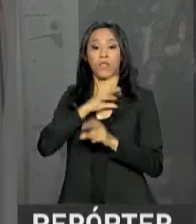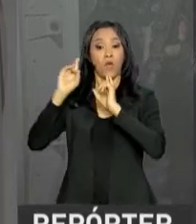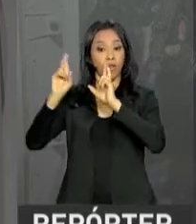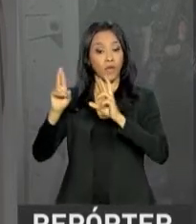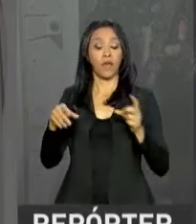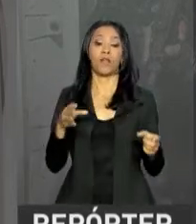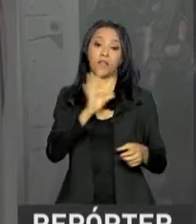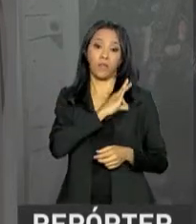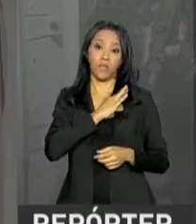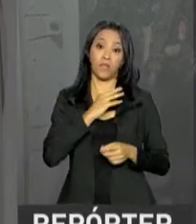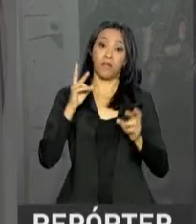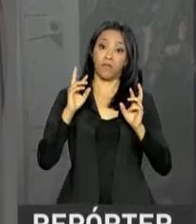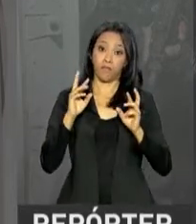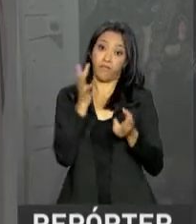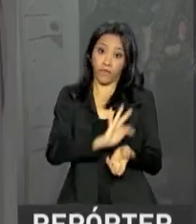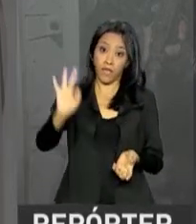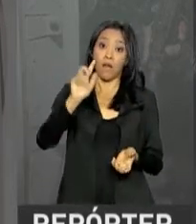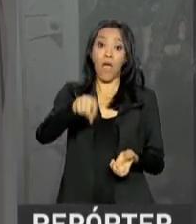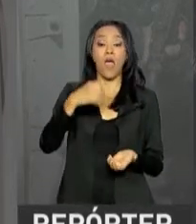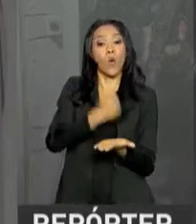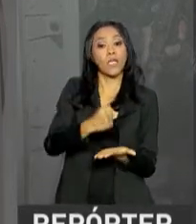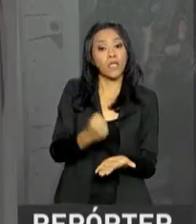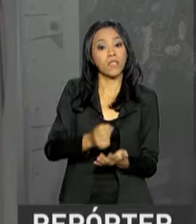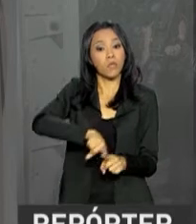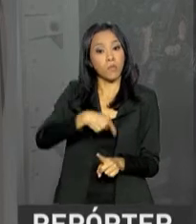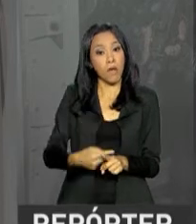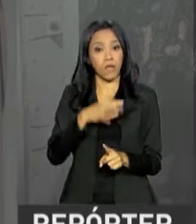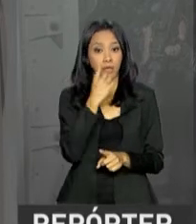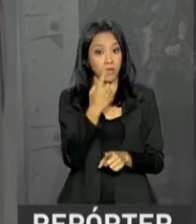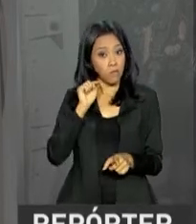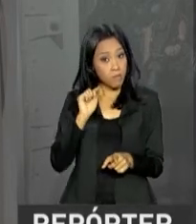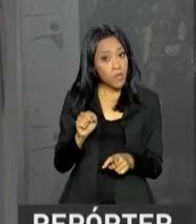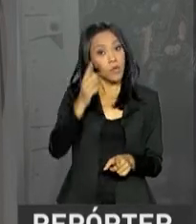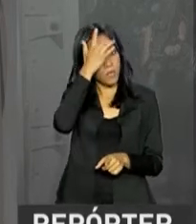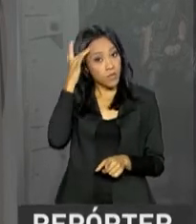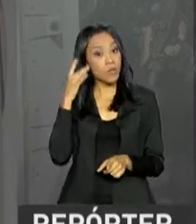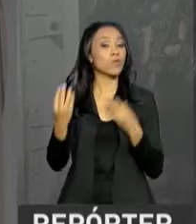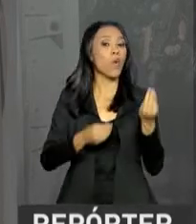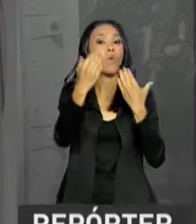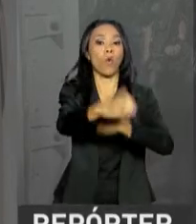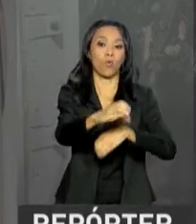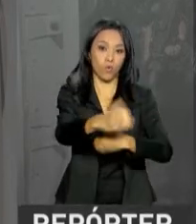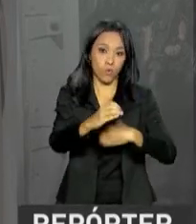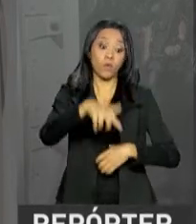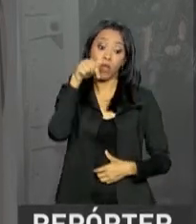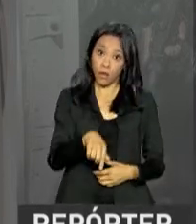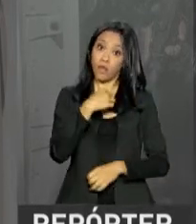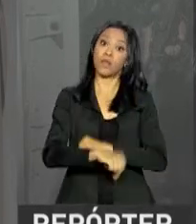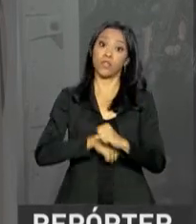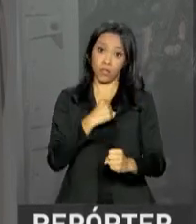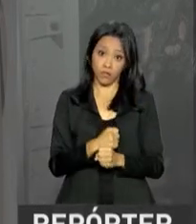federal será ampliado com a contratação de mais mil agentes por meio de concursos públicos ainda neste